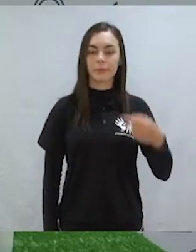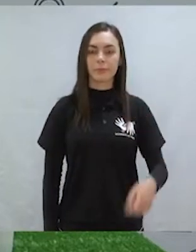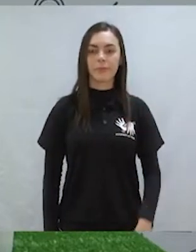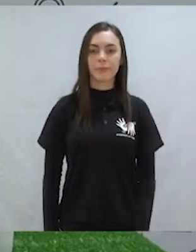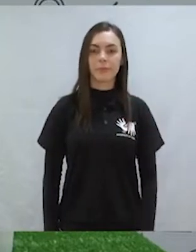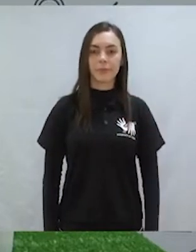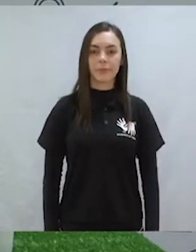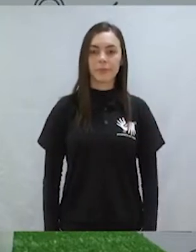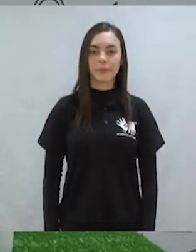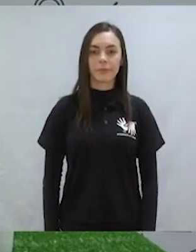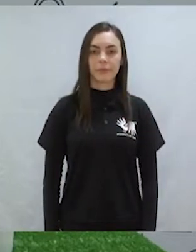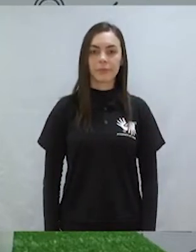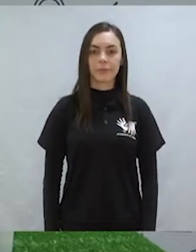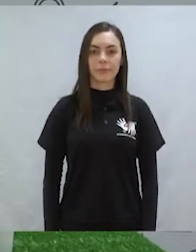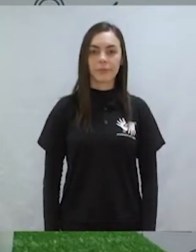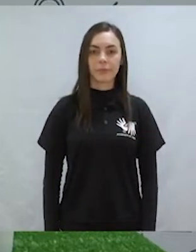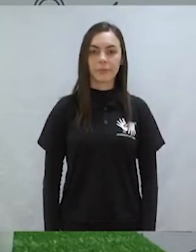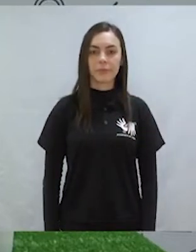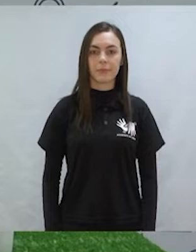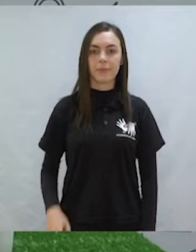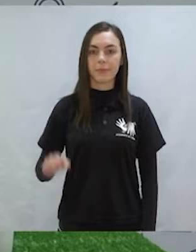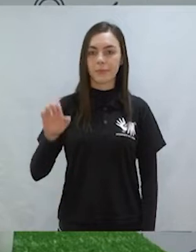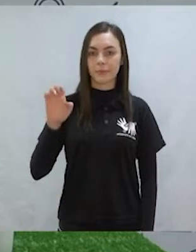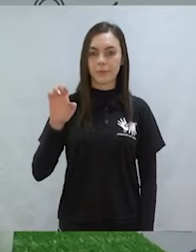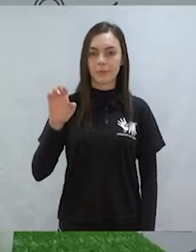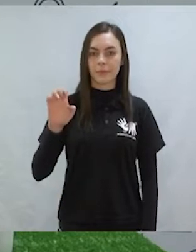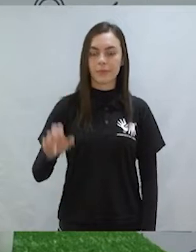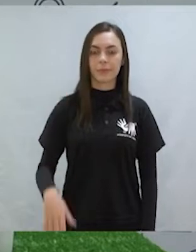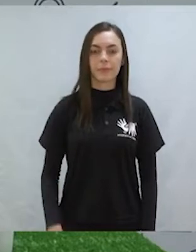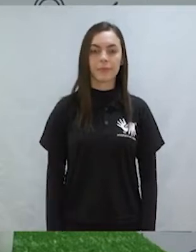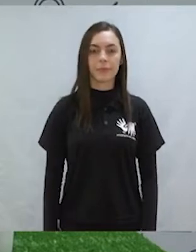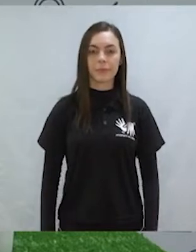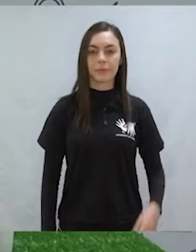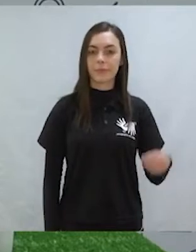Próxima, olha lá, letra E.